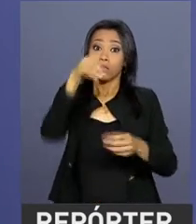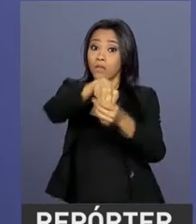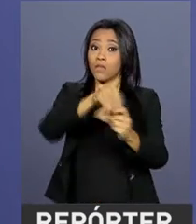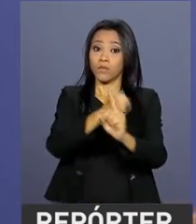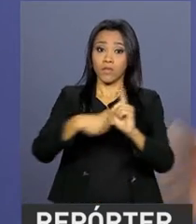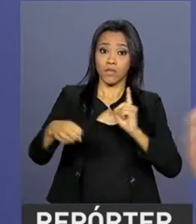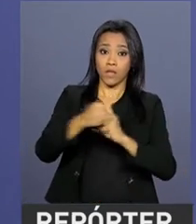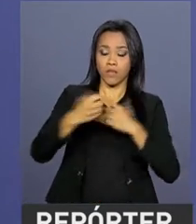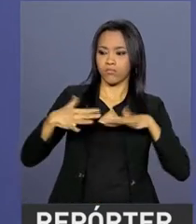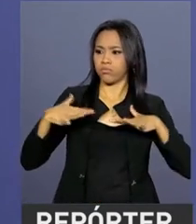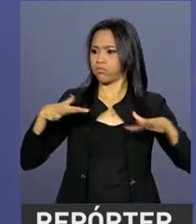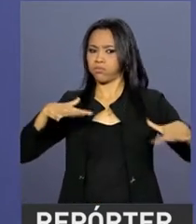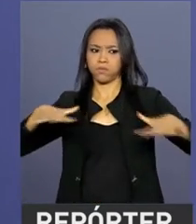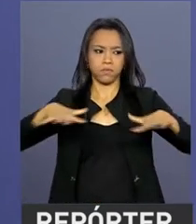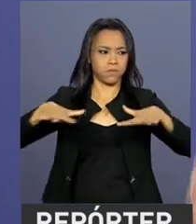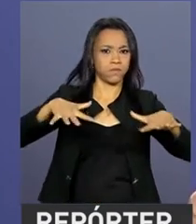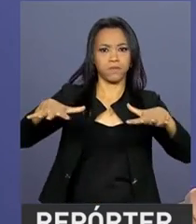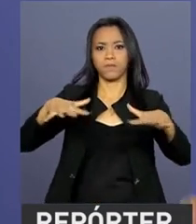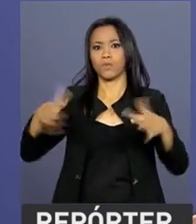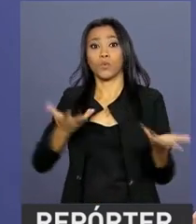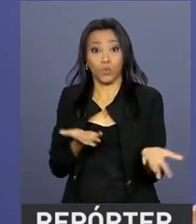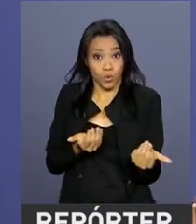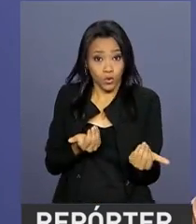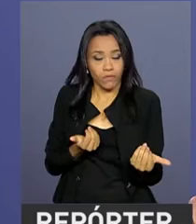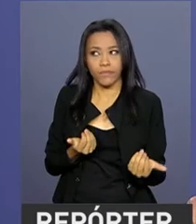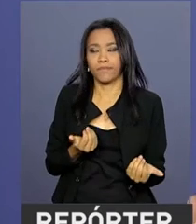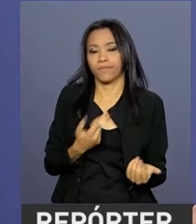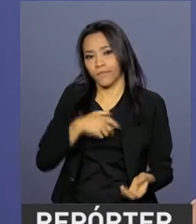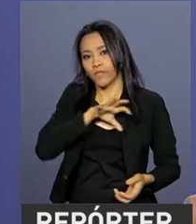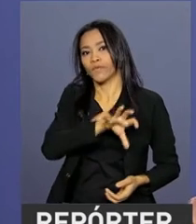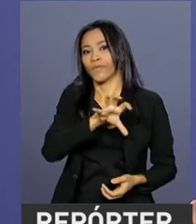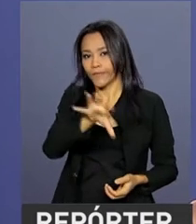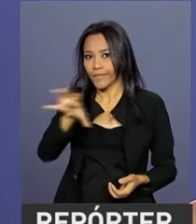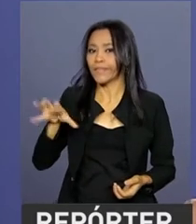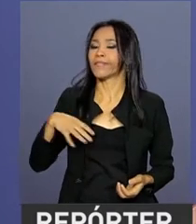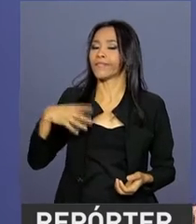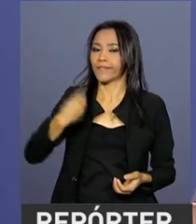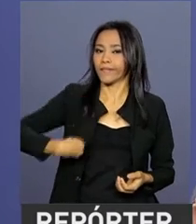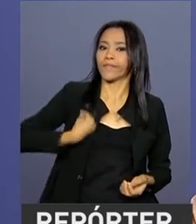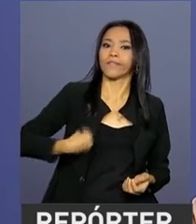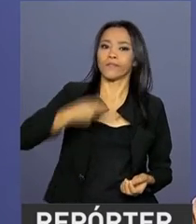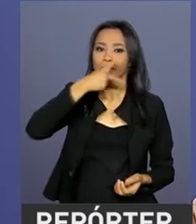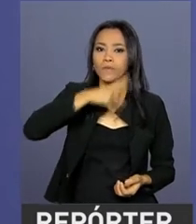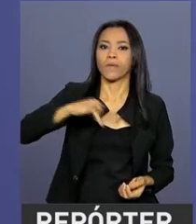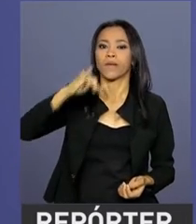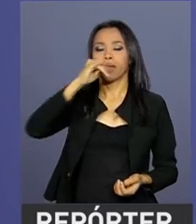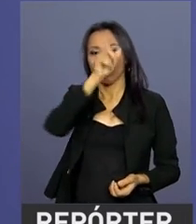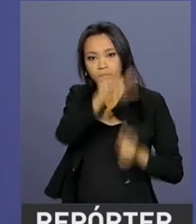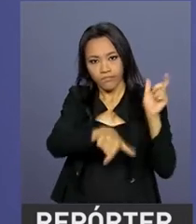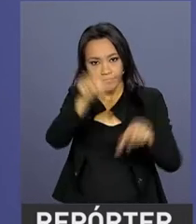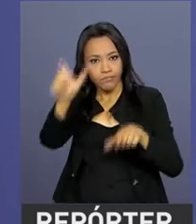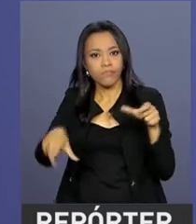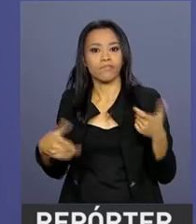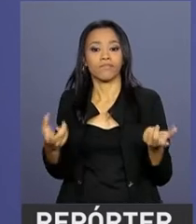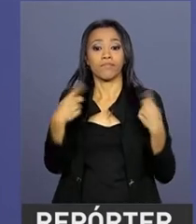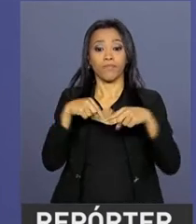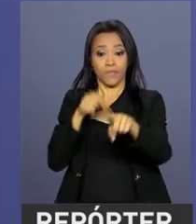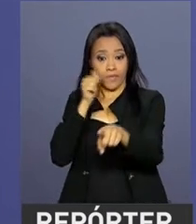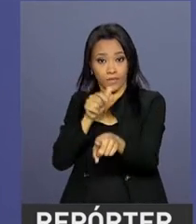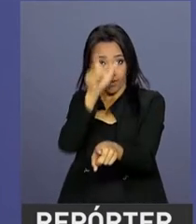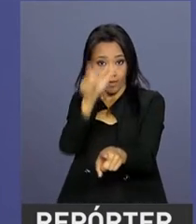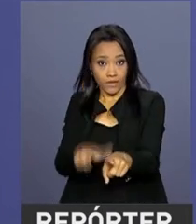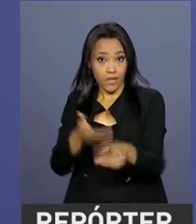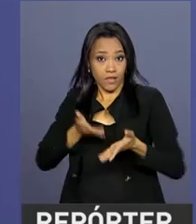dinâmica, onde o jovem cada vez mais tem influência na vida dos pais, das pessoas. Para Luciene